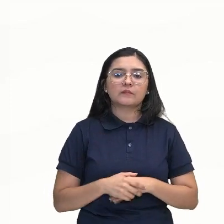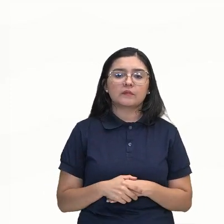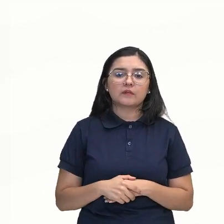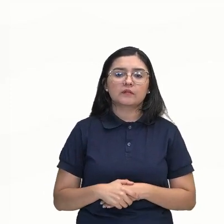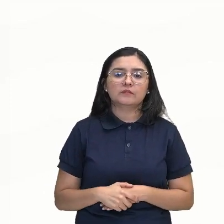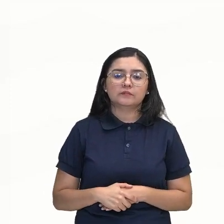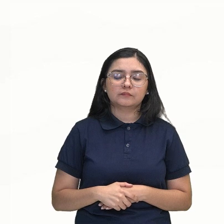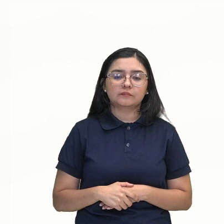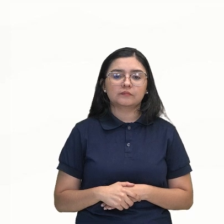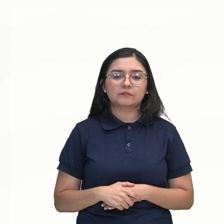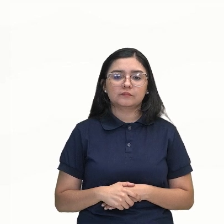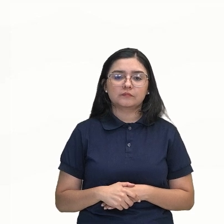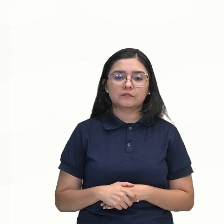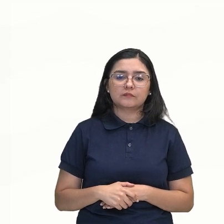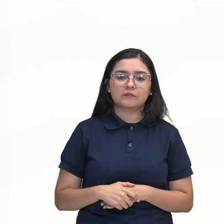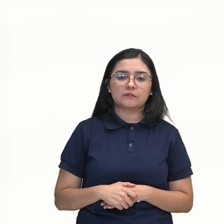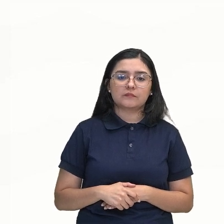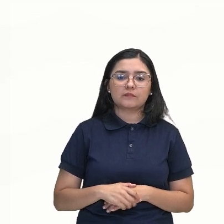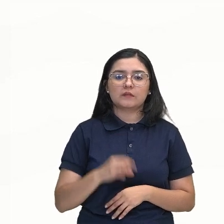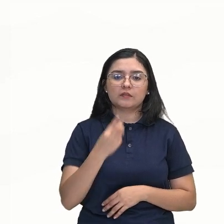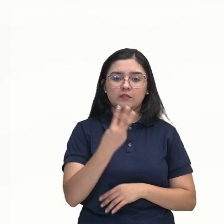Então, 3 vezes 180 graus,